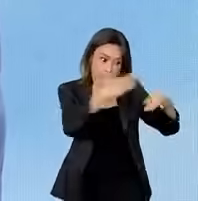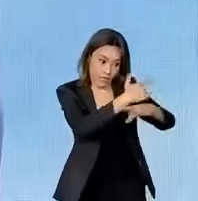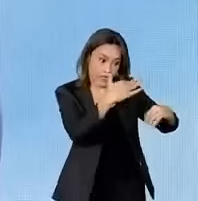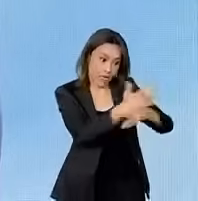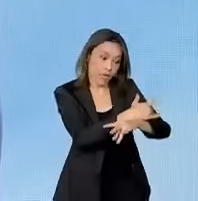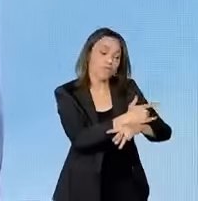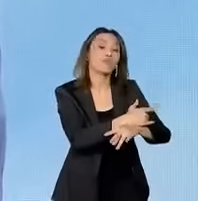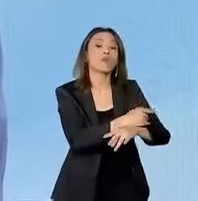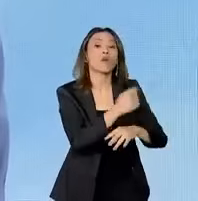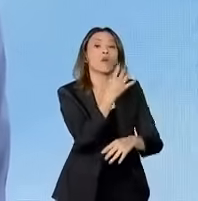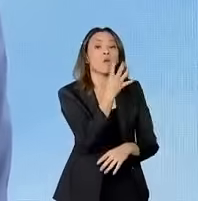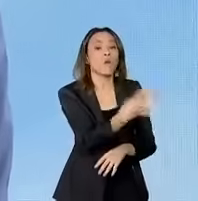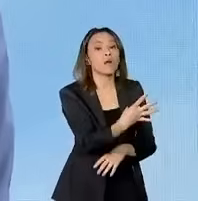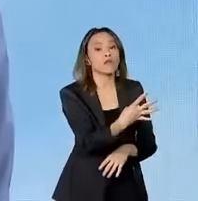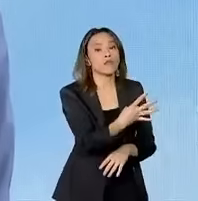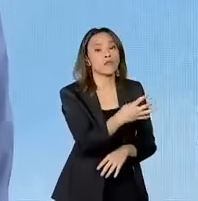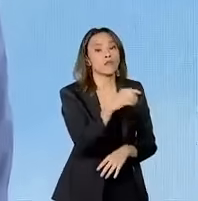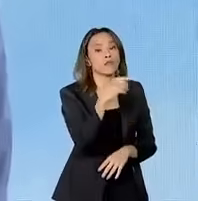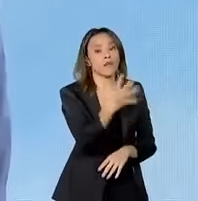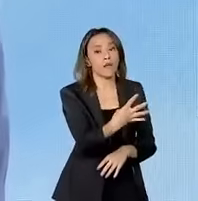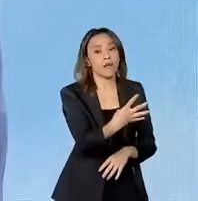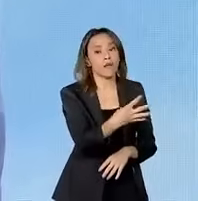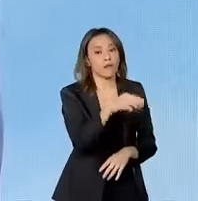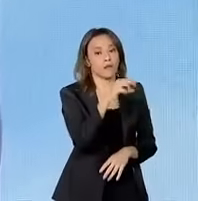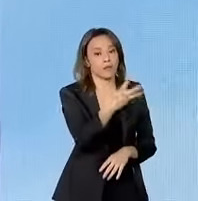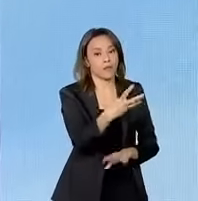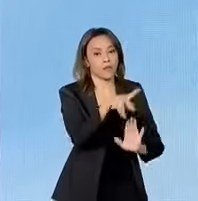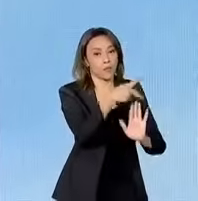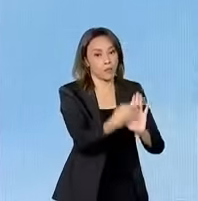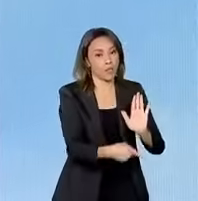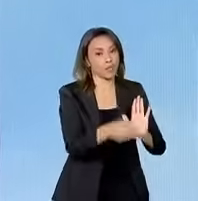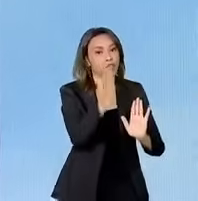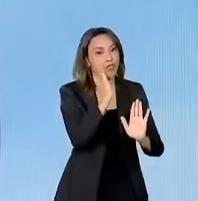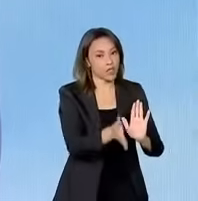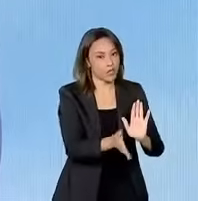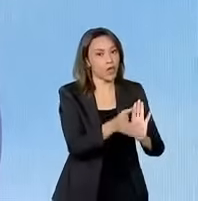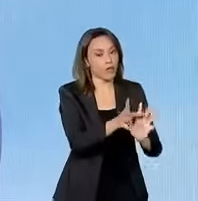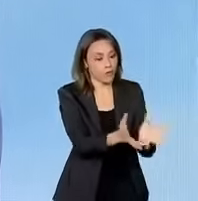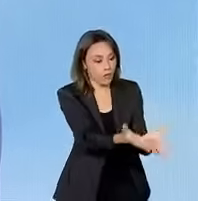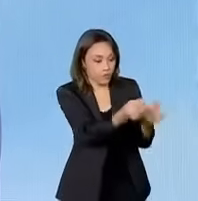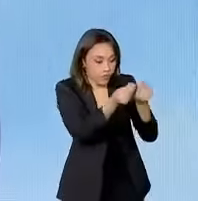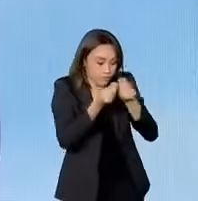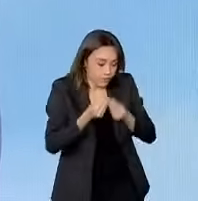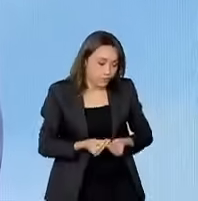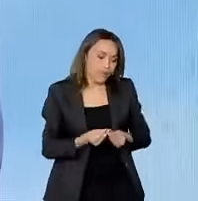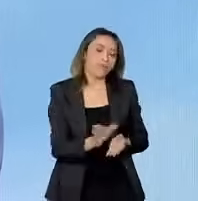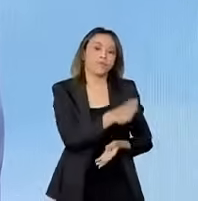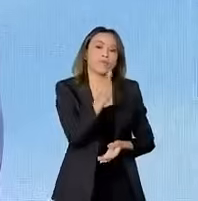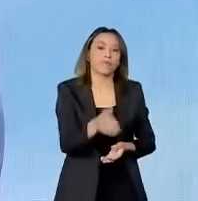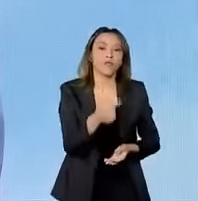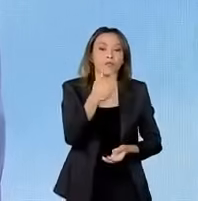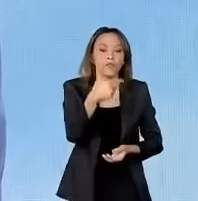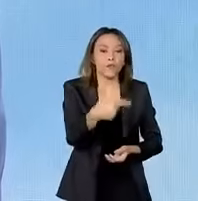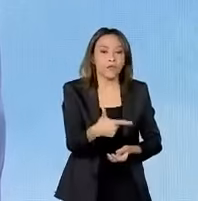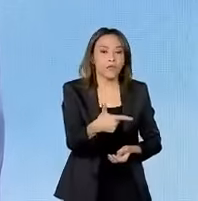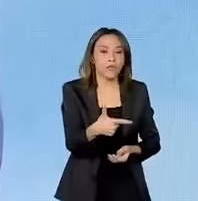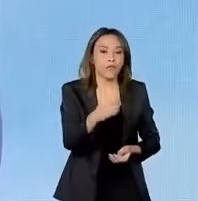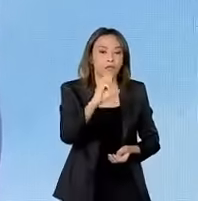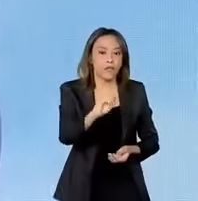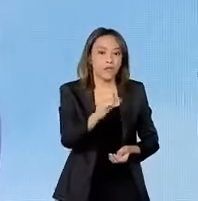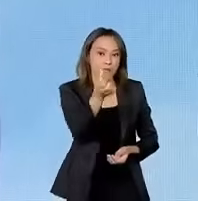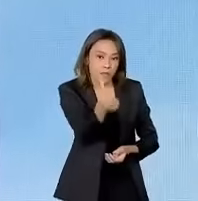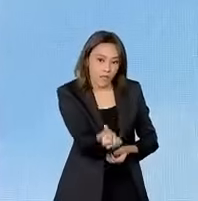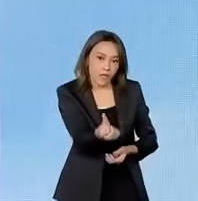são 443 projetos que foram atendidos. 206 entidades